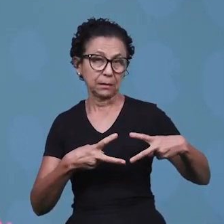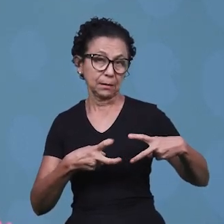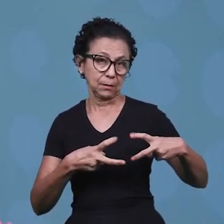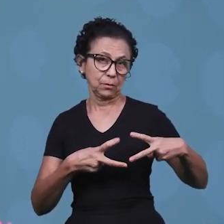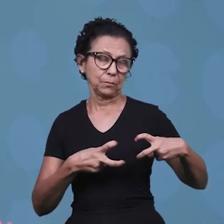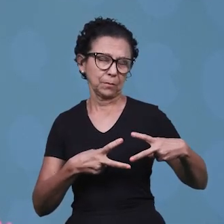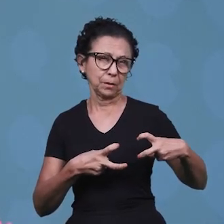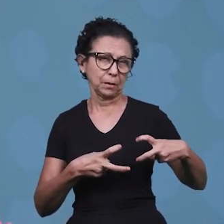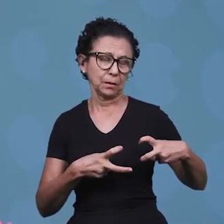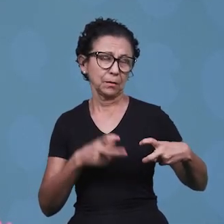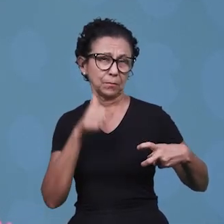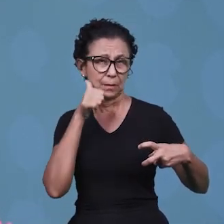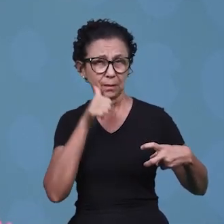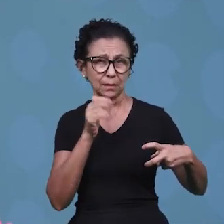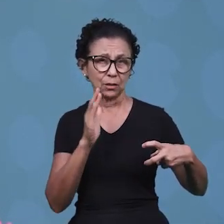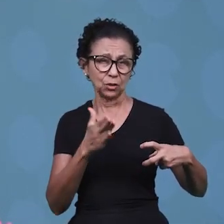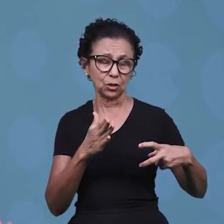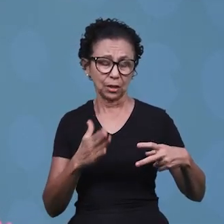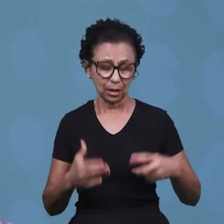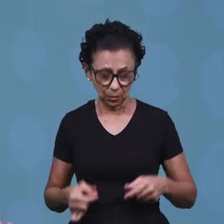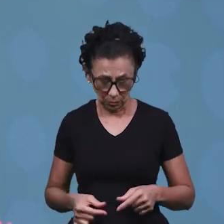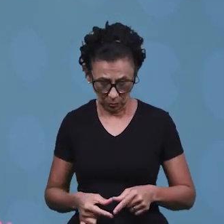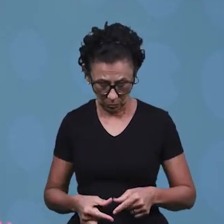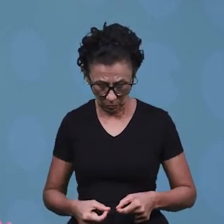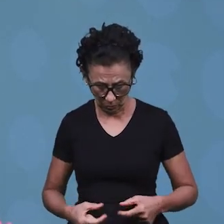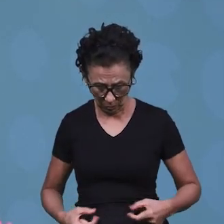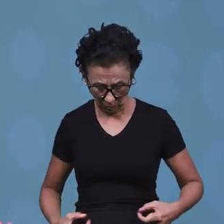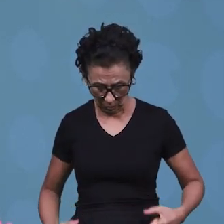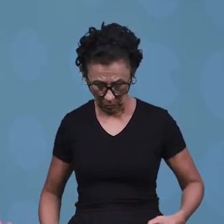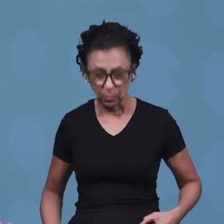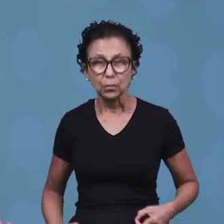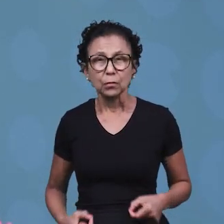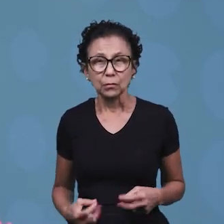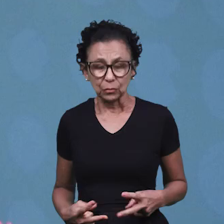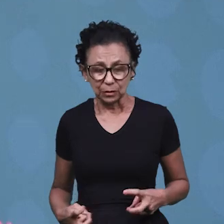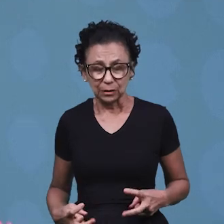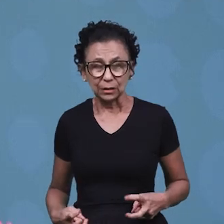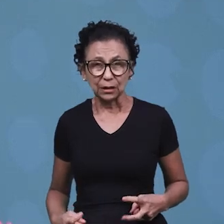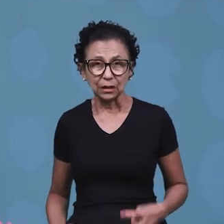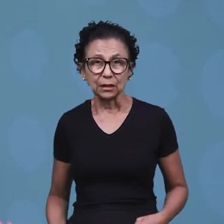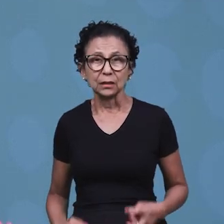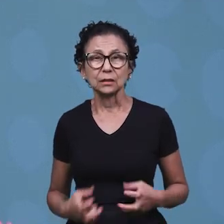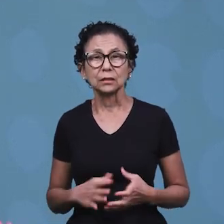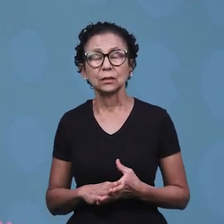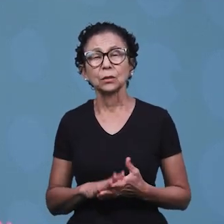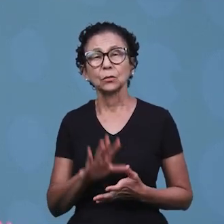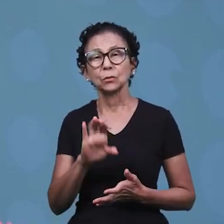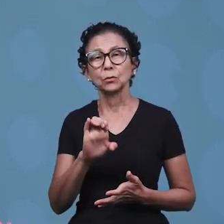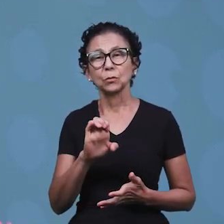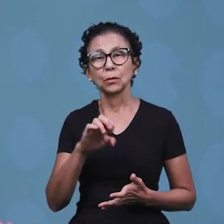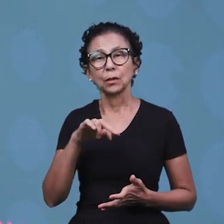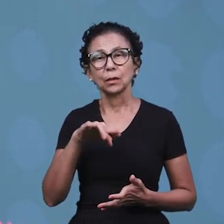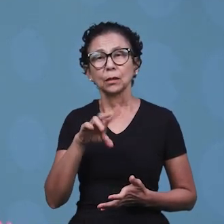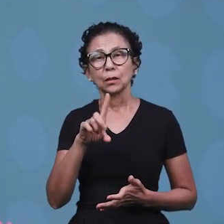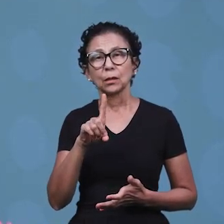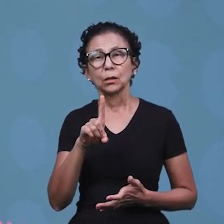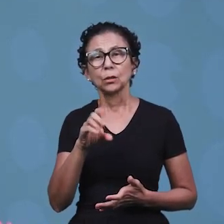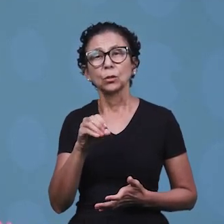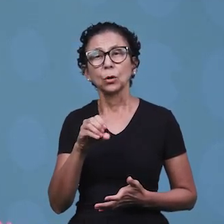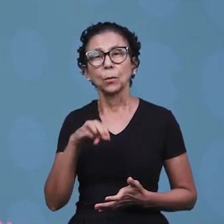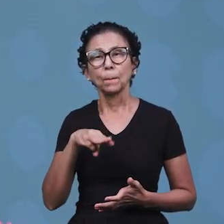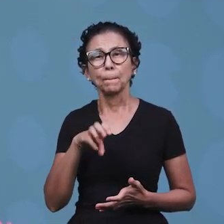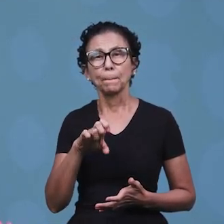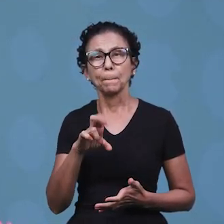de mama, ovário ou endométrio, mulheres que têm histórico de trombose, né? Propensão a ter